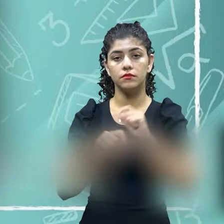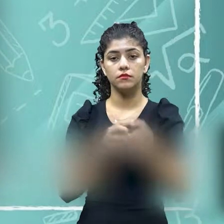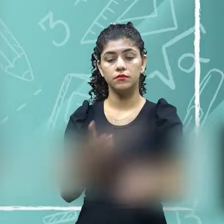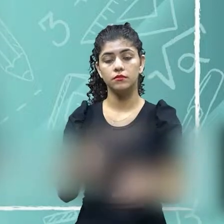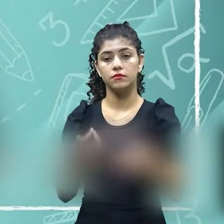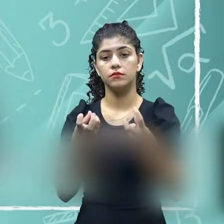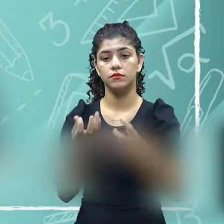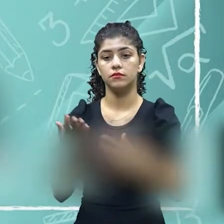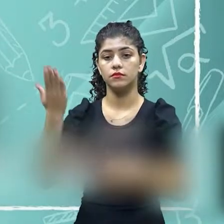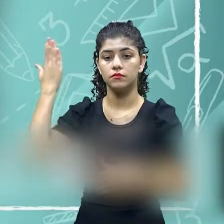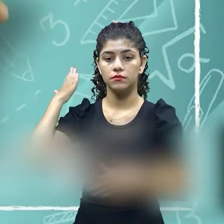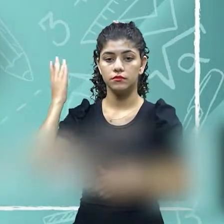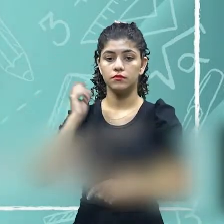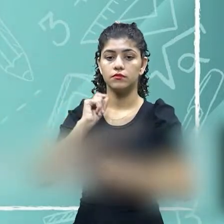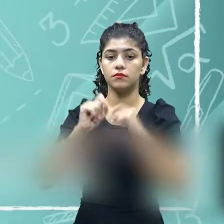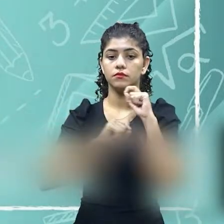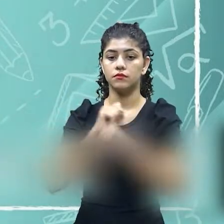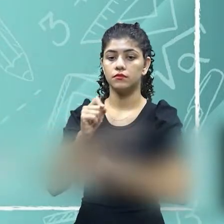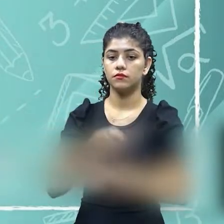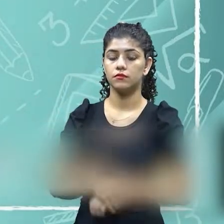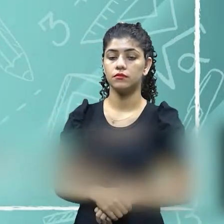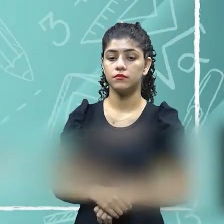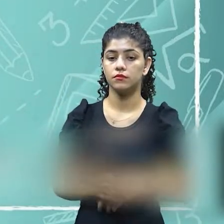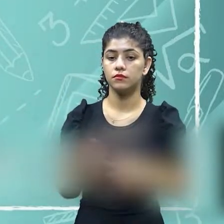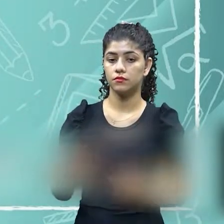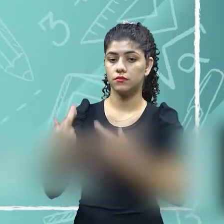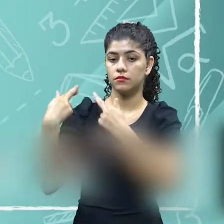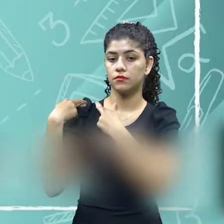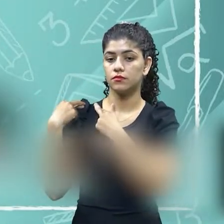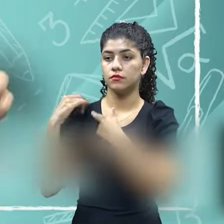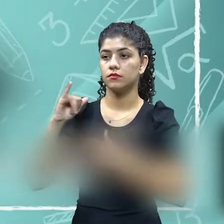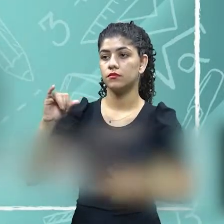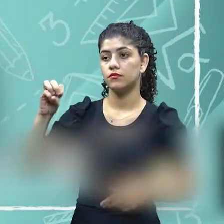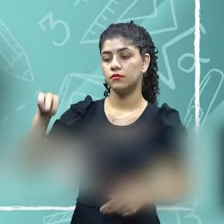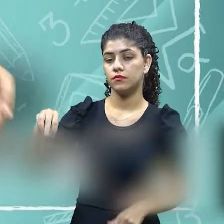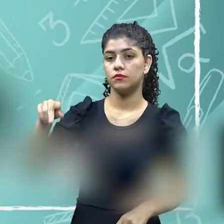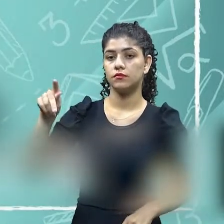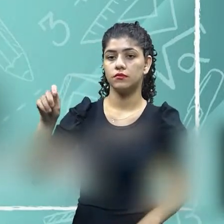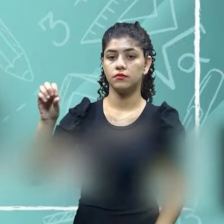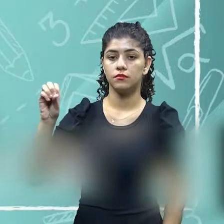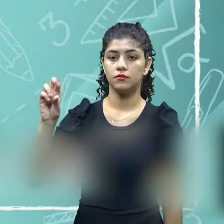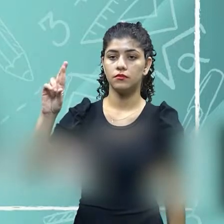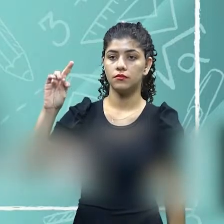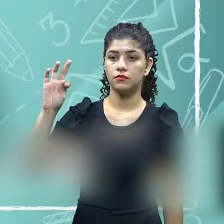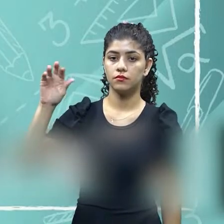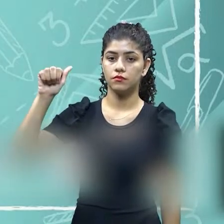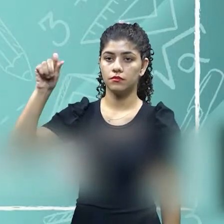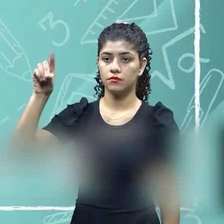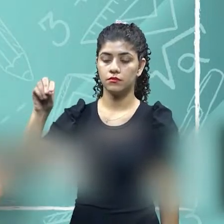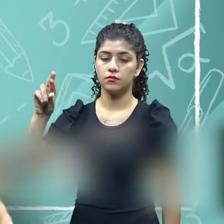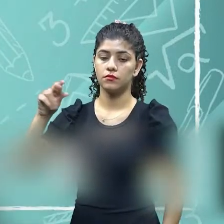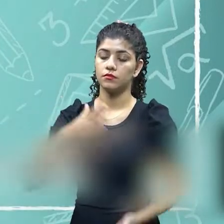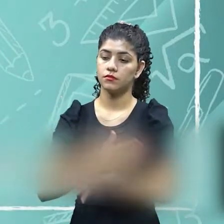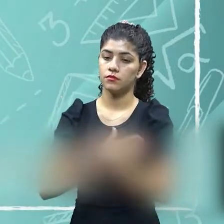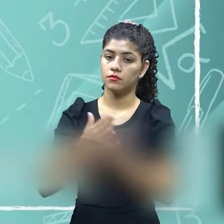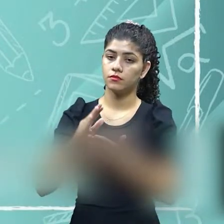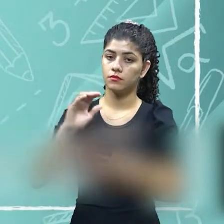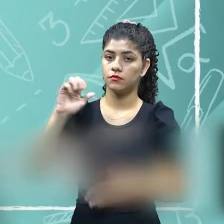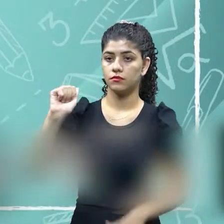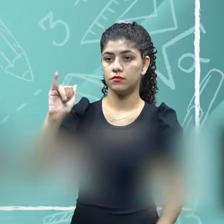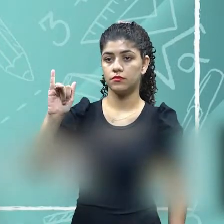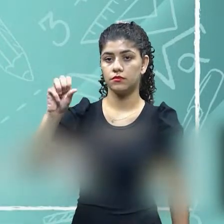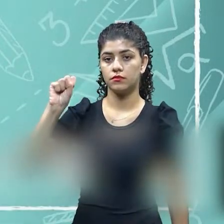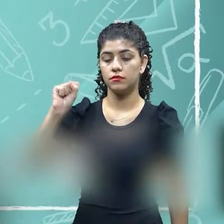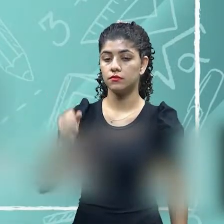anterior, a responsabilidade do importador já iniciava dentro do cais, a partir do porto onde a mercadoria era